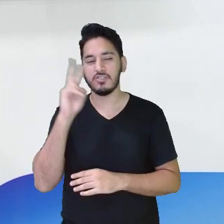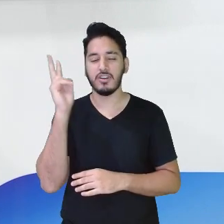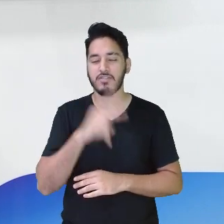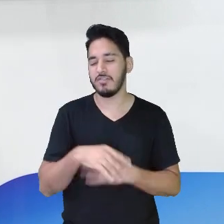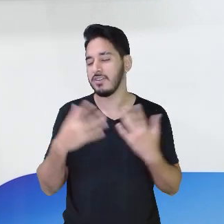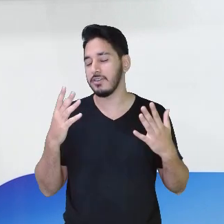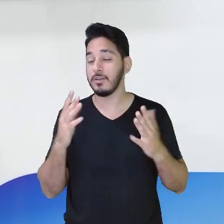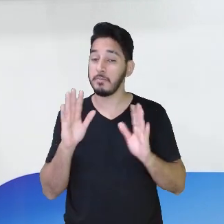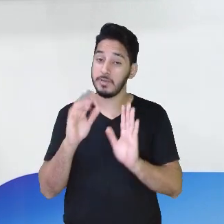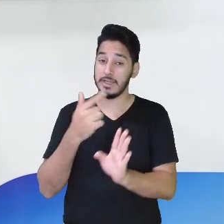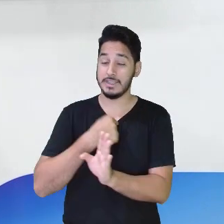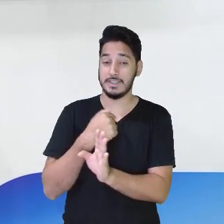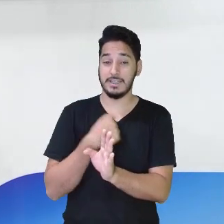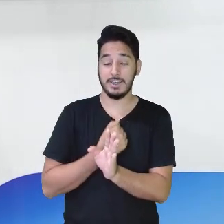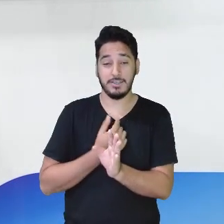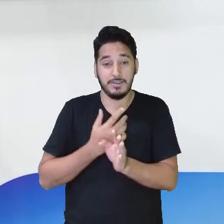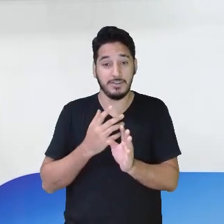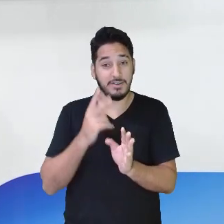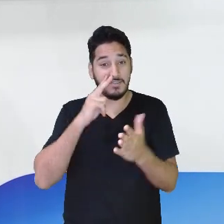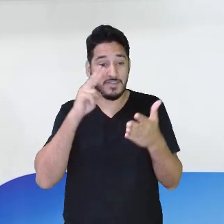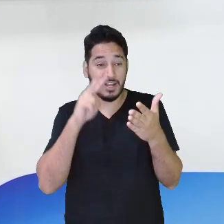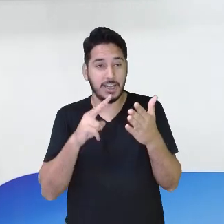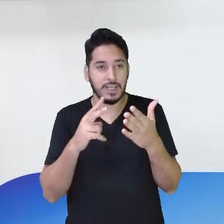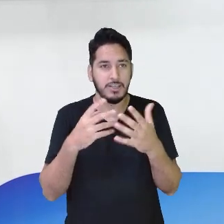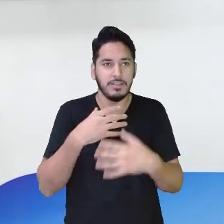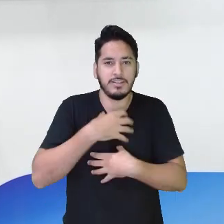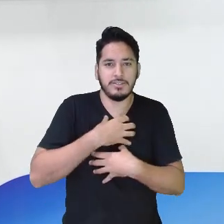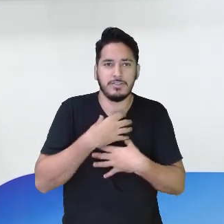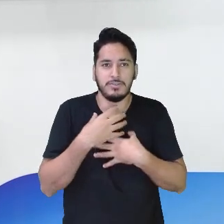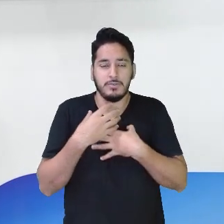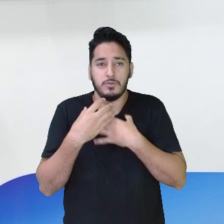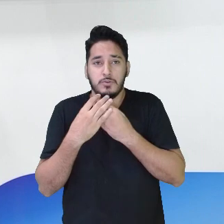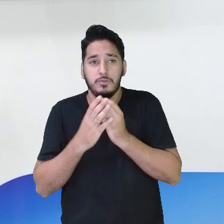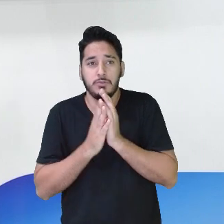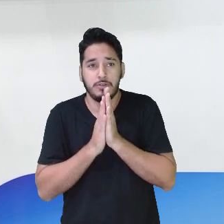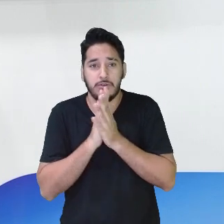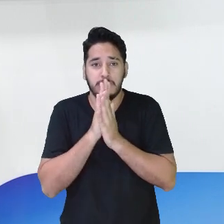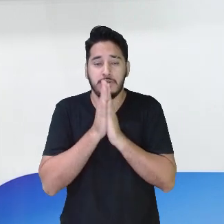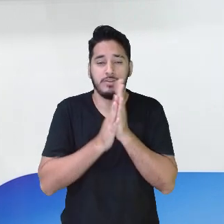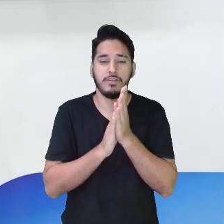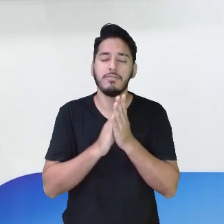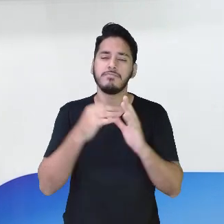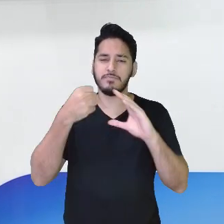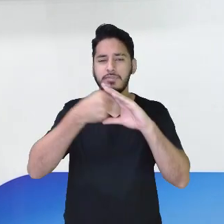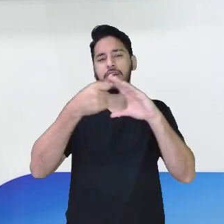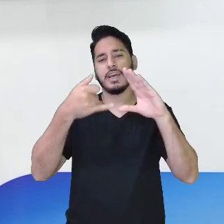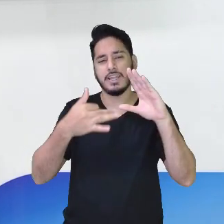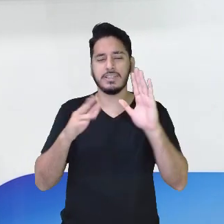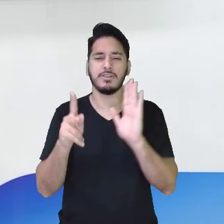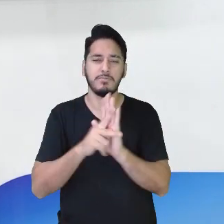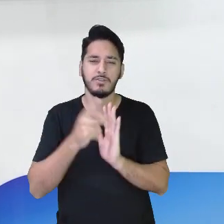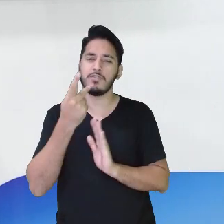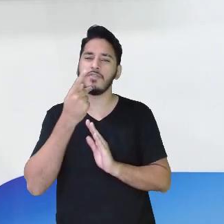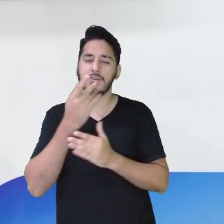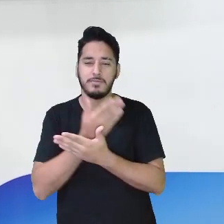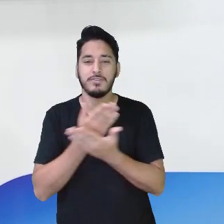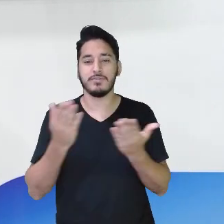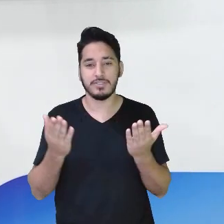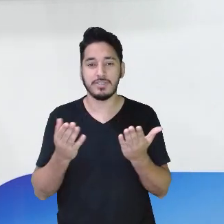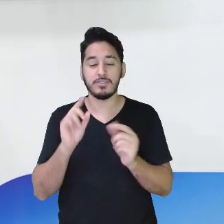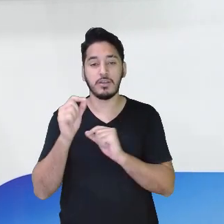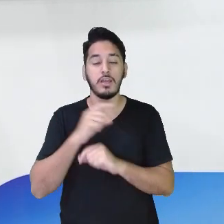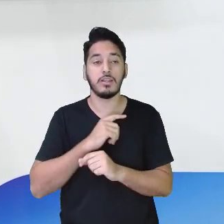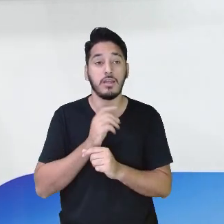mas assim, né, assim, a gente vai lendo assim, vai sentindo ali. É uma característica também, lembra que eu falei do conto de assombração? De